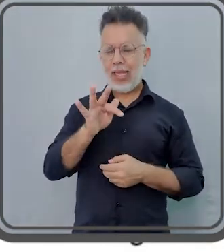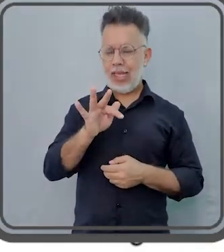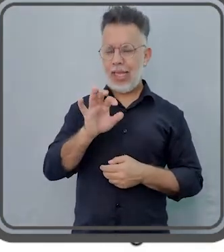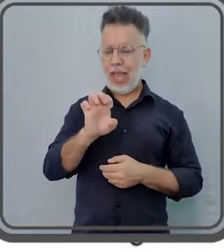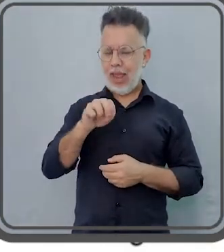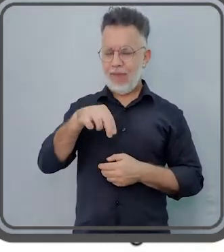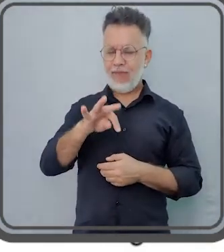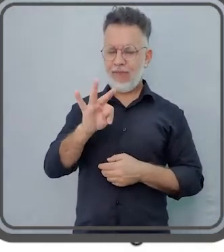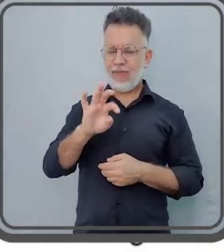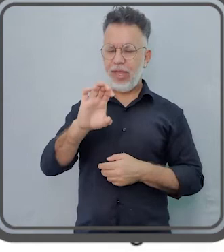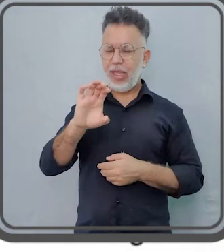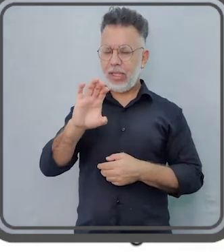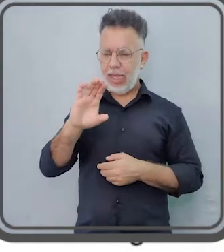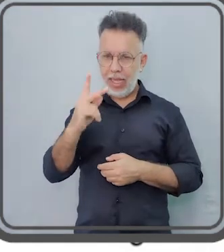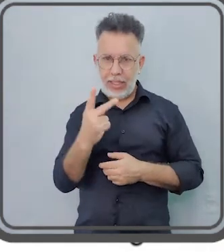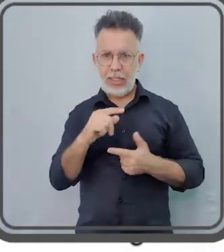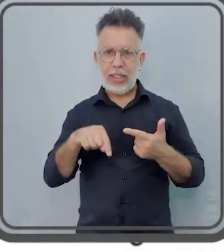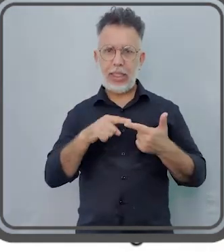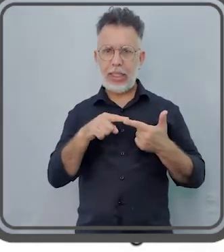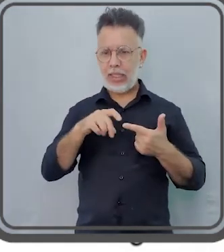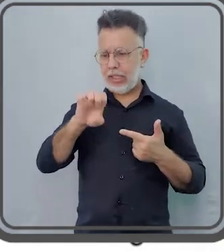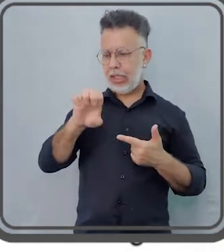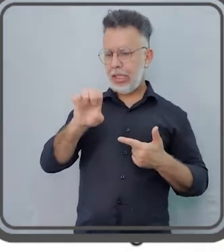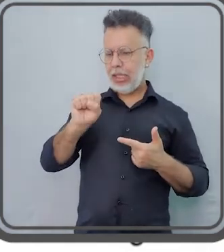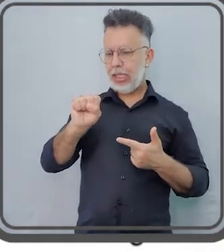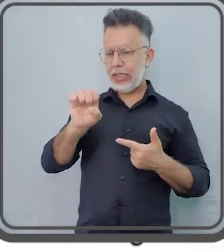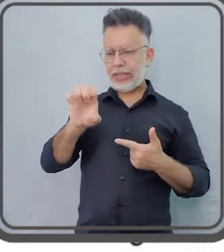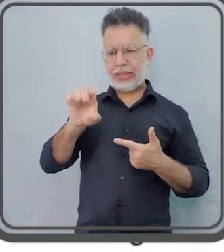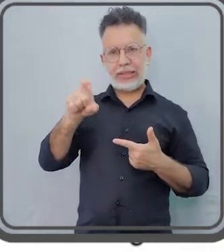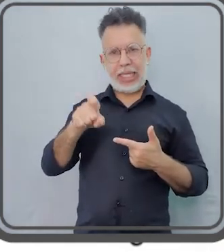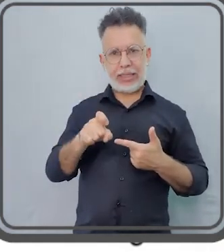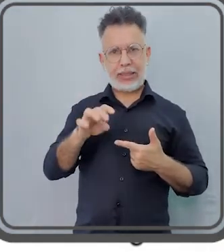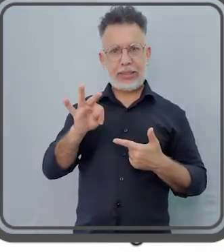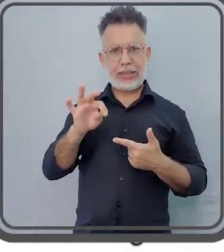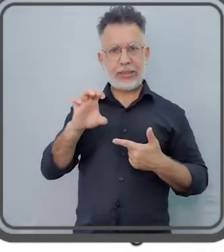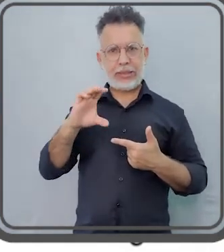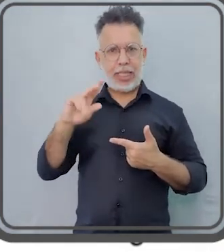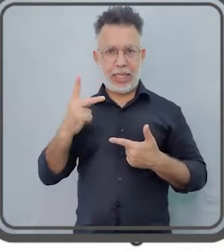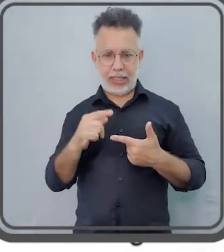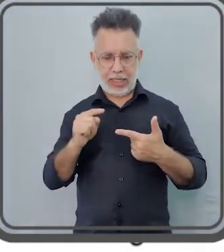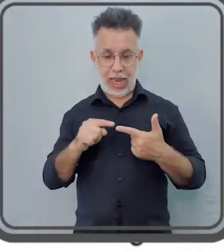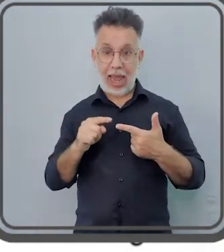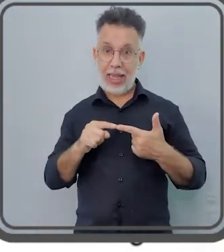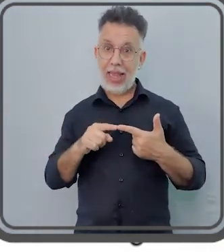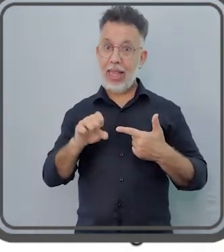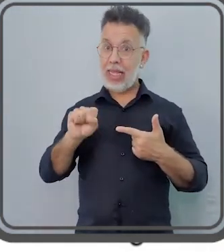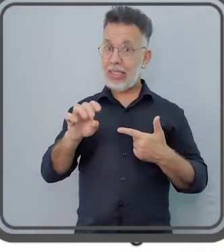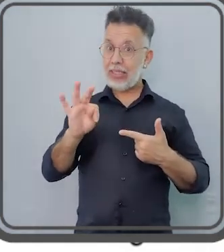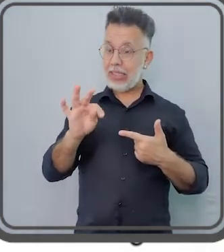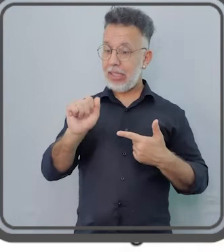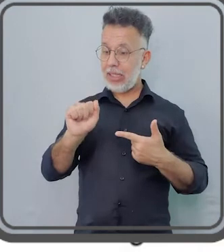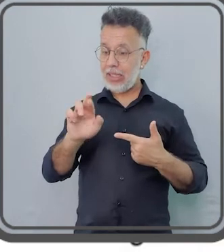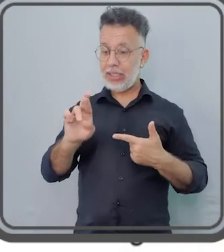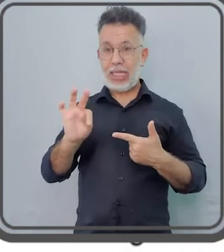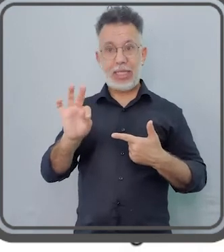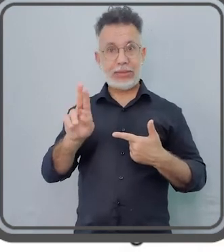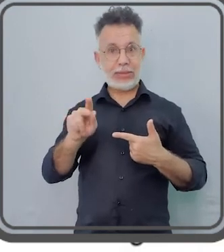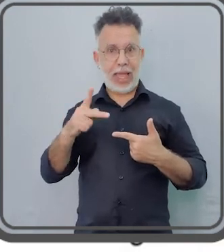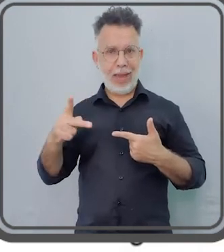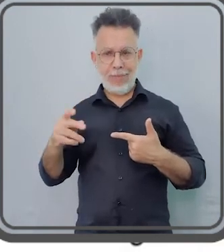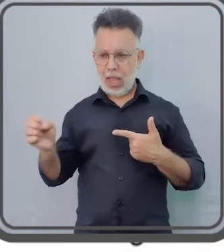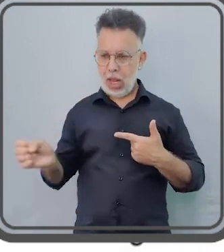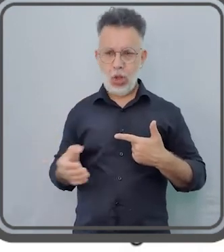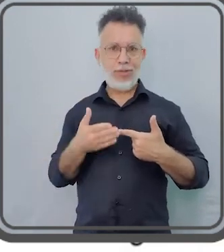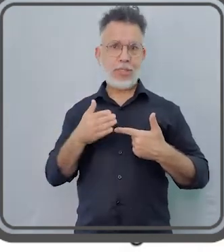diferença? As sextechs, elas são basicamente startups que desenvolvem inovações no campo da sexualidade. Isso